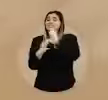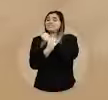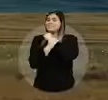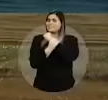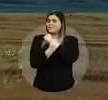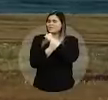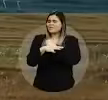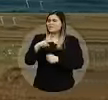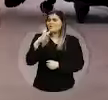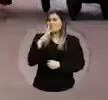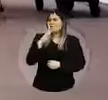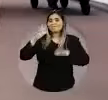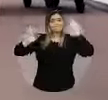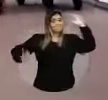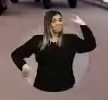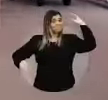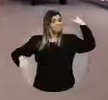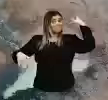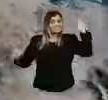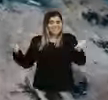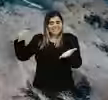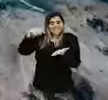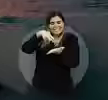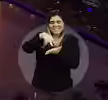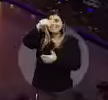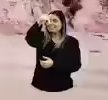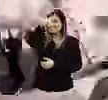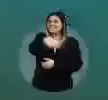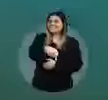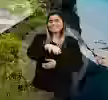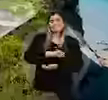descobrir o nosso litoral. O seu destino é aqui.